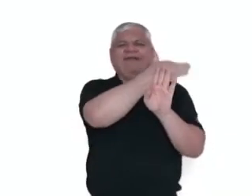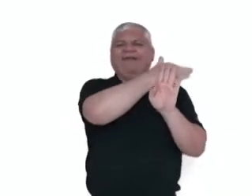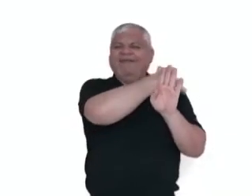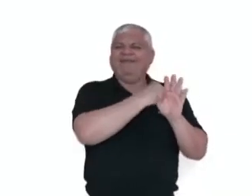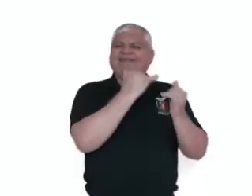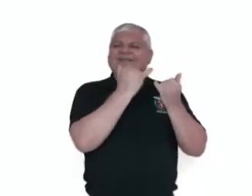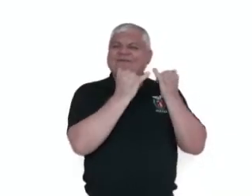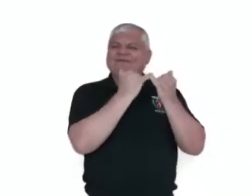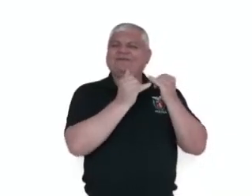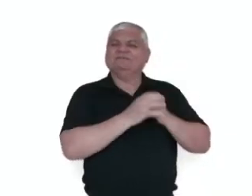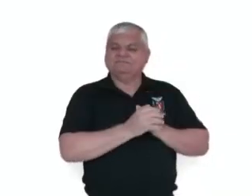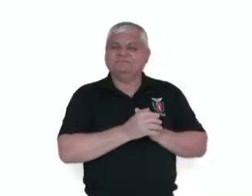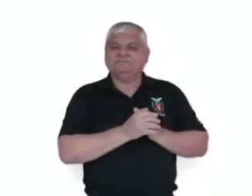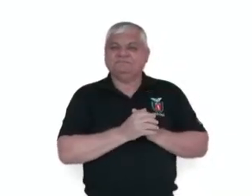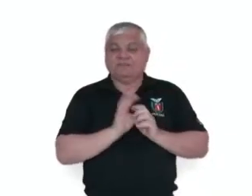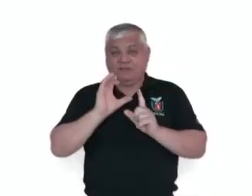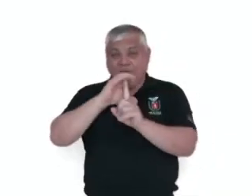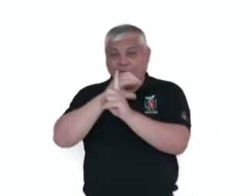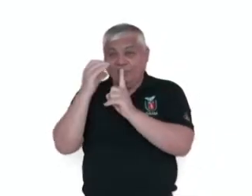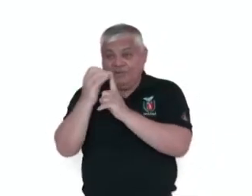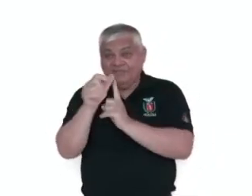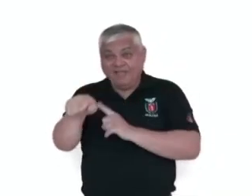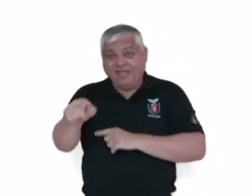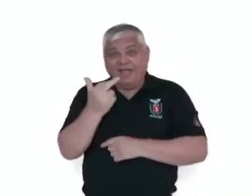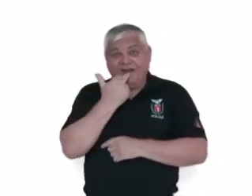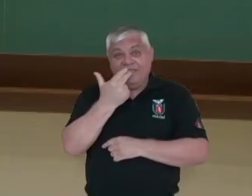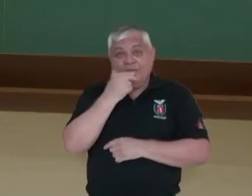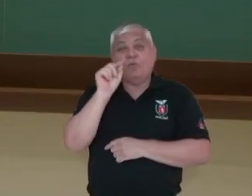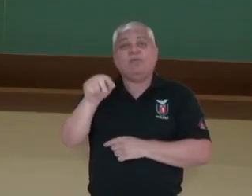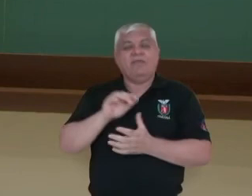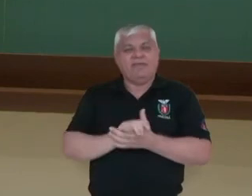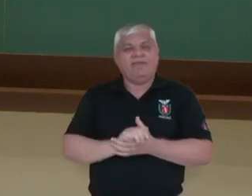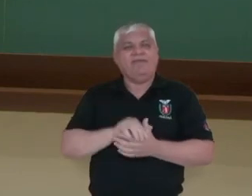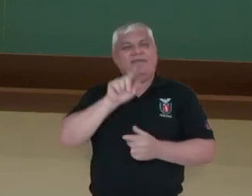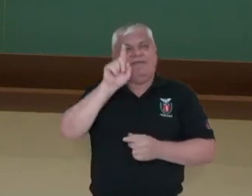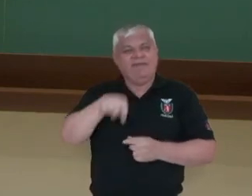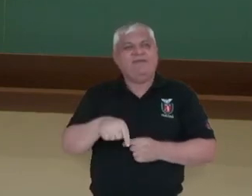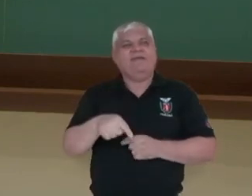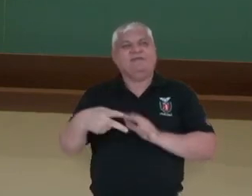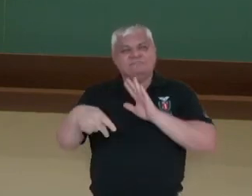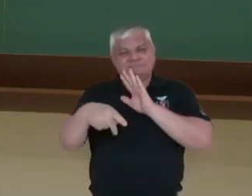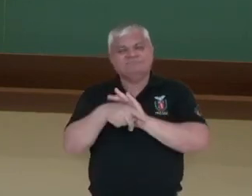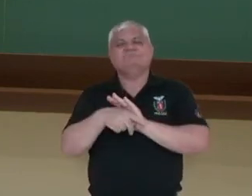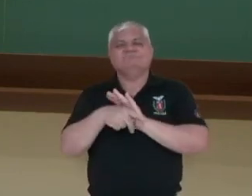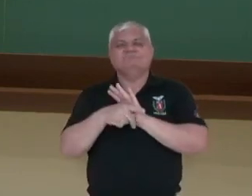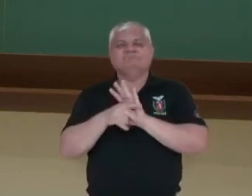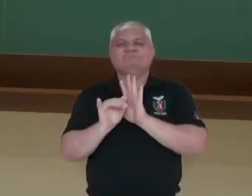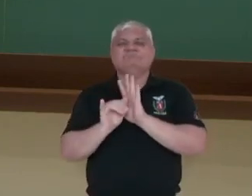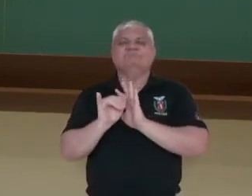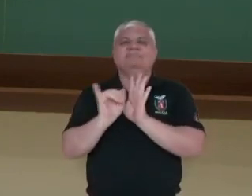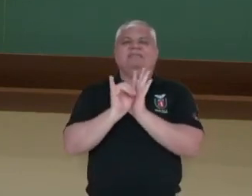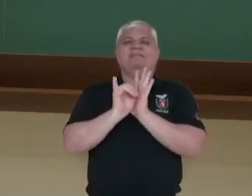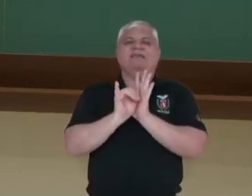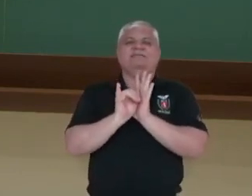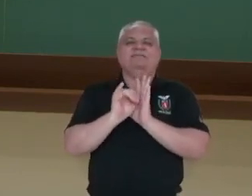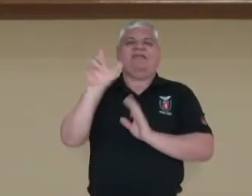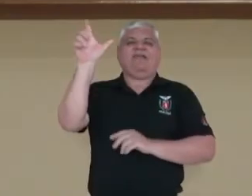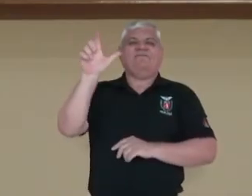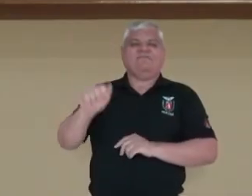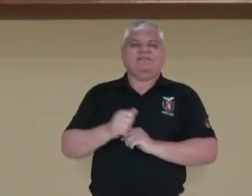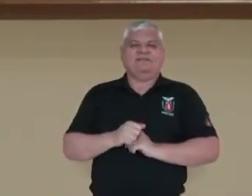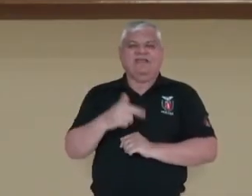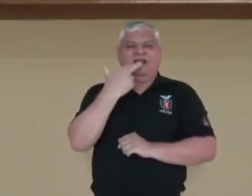Em algumas dessas comunidades, a língua falada ainda conserva termos africanos. Você conhece